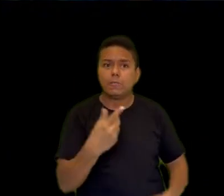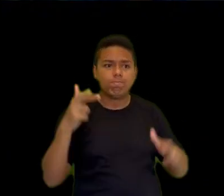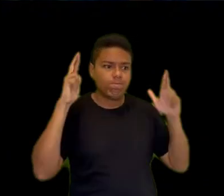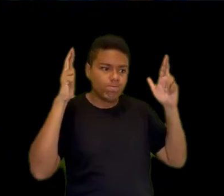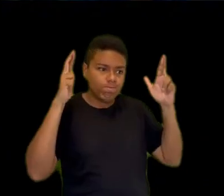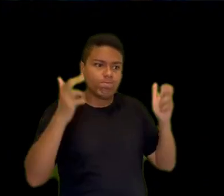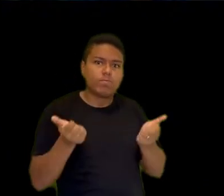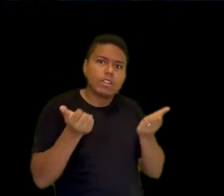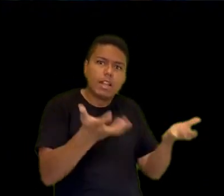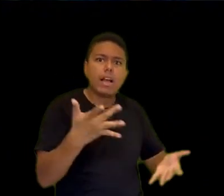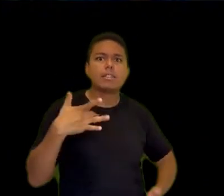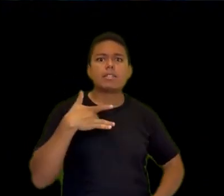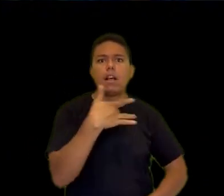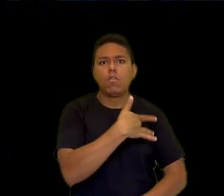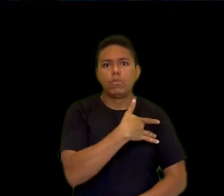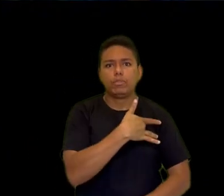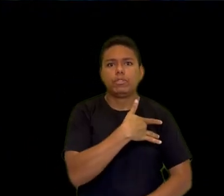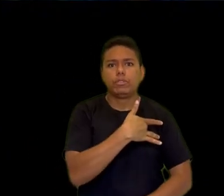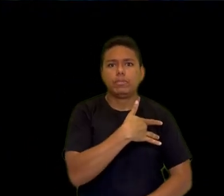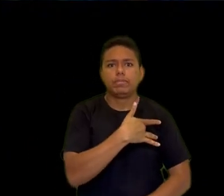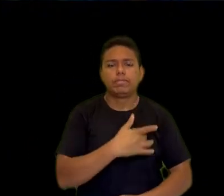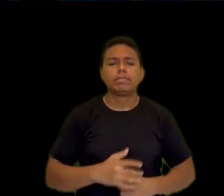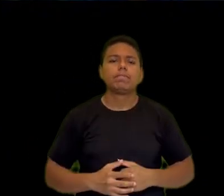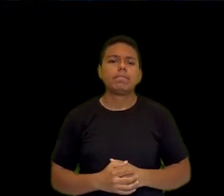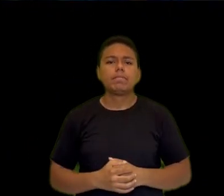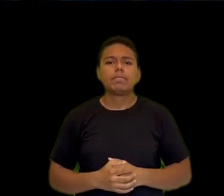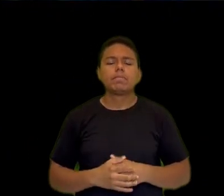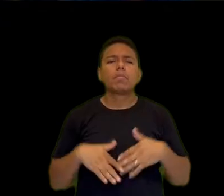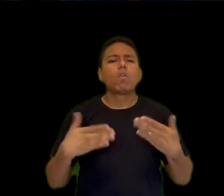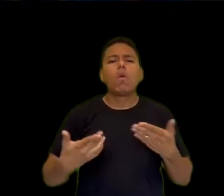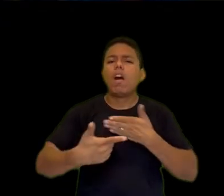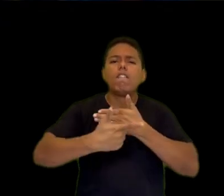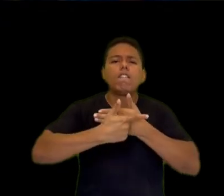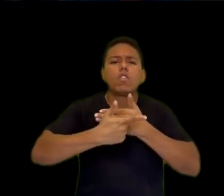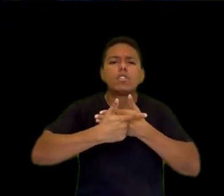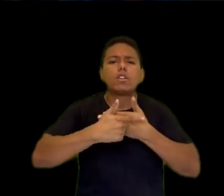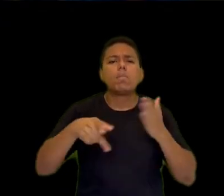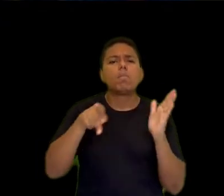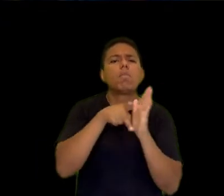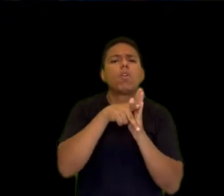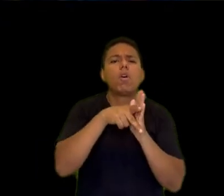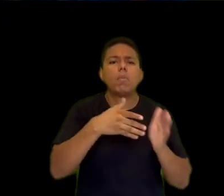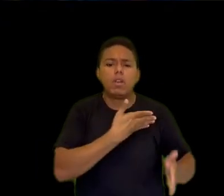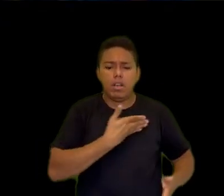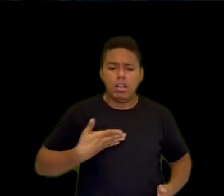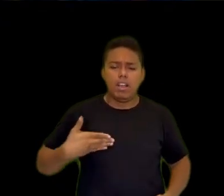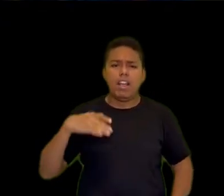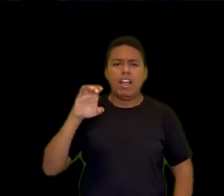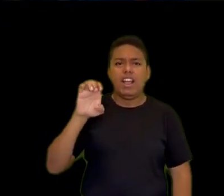função própria do Estado, é uma função que não pode ser delegada, não pode ser terceirizada.